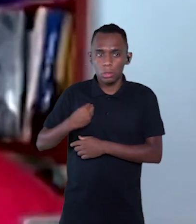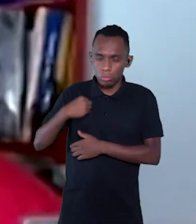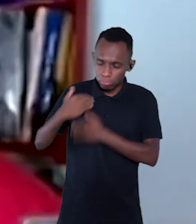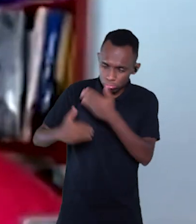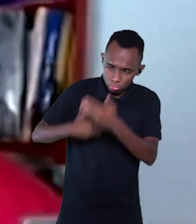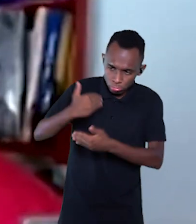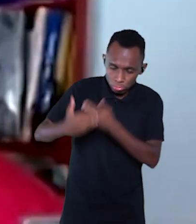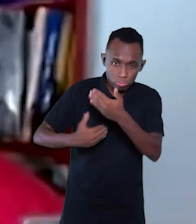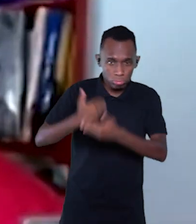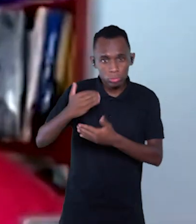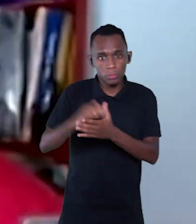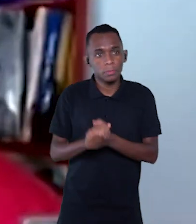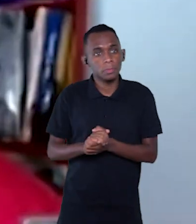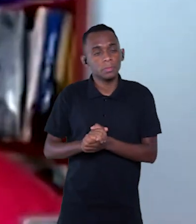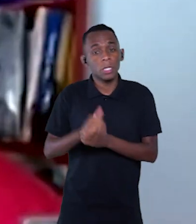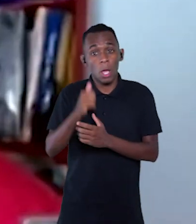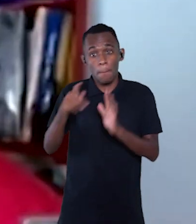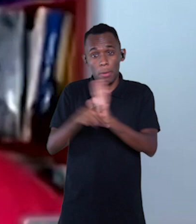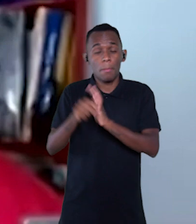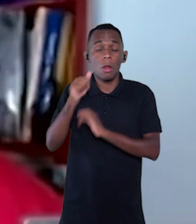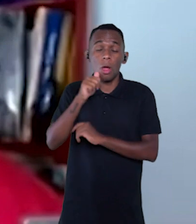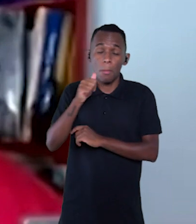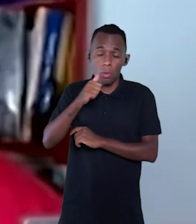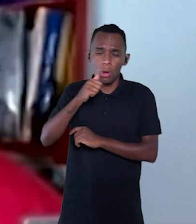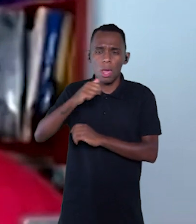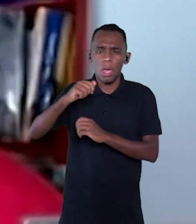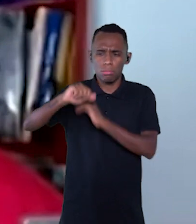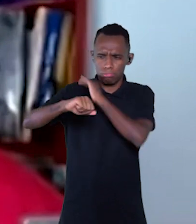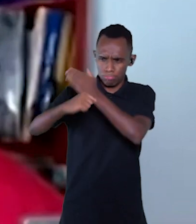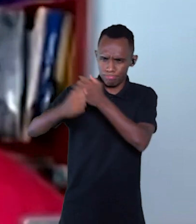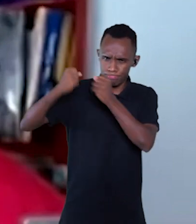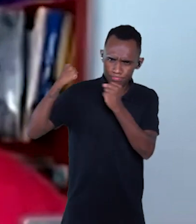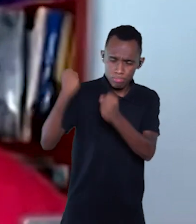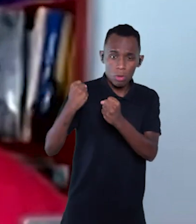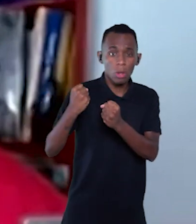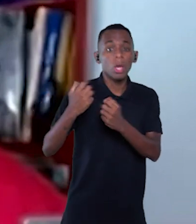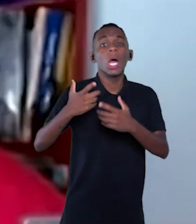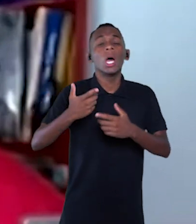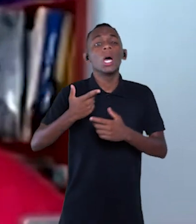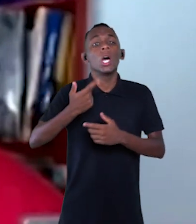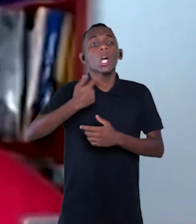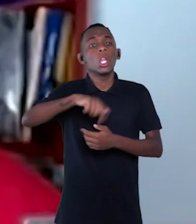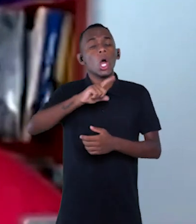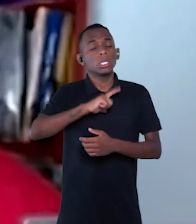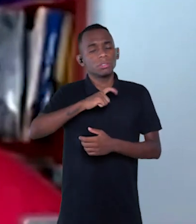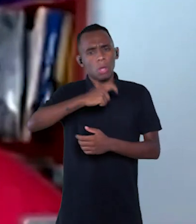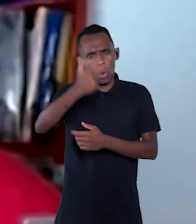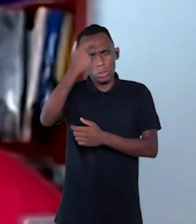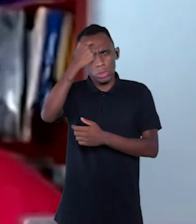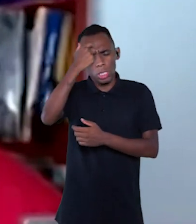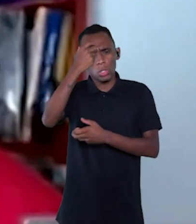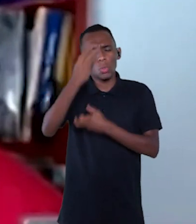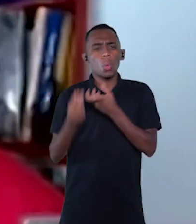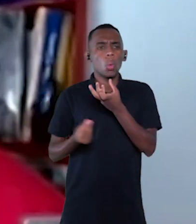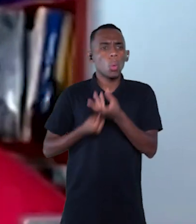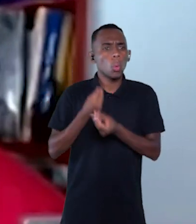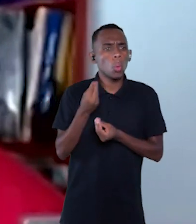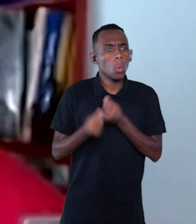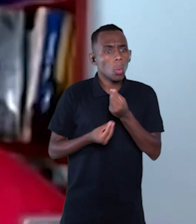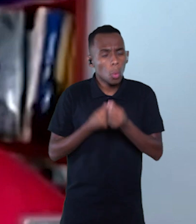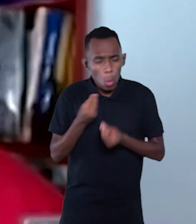construo com as minhas camaradas, o coletivo feminista classista Ana Montenegro. A gente tem a consciência do quanto a